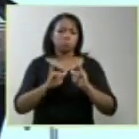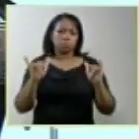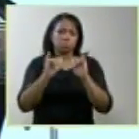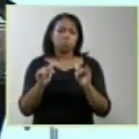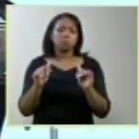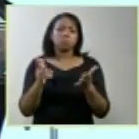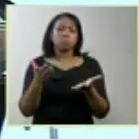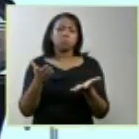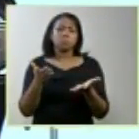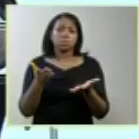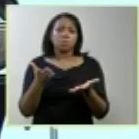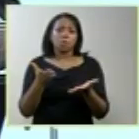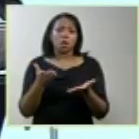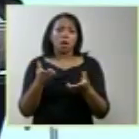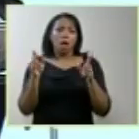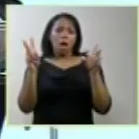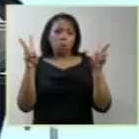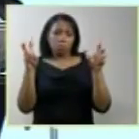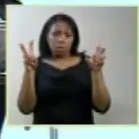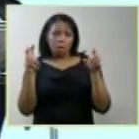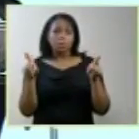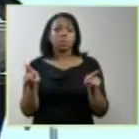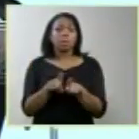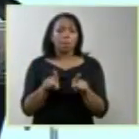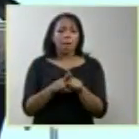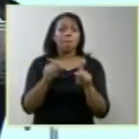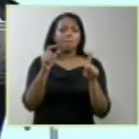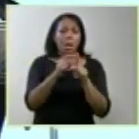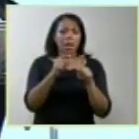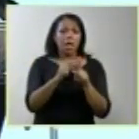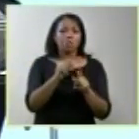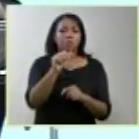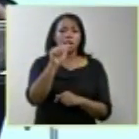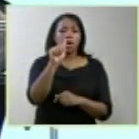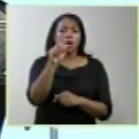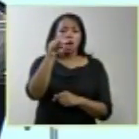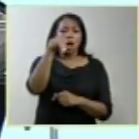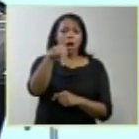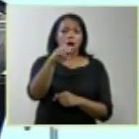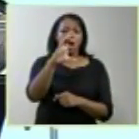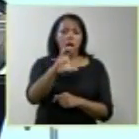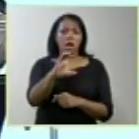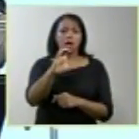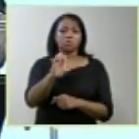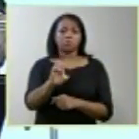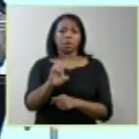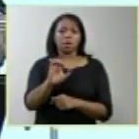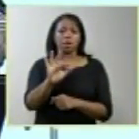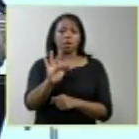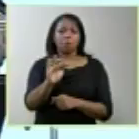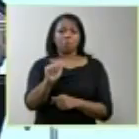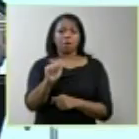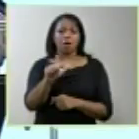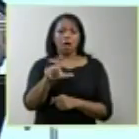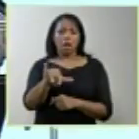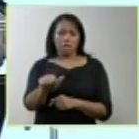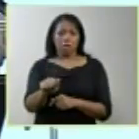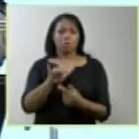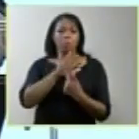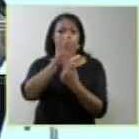referentes ao tema anencefalia são de membros da nossa sociedade. Alguns deles vou mostrar aqui para